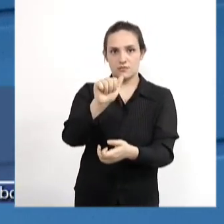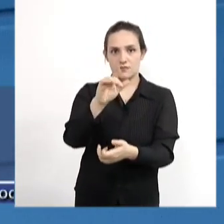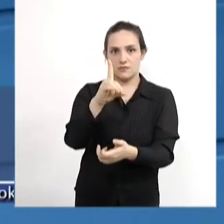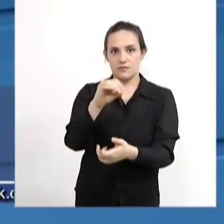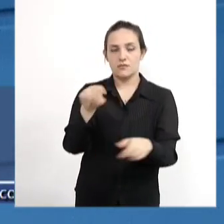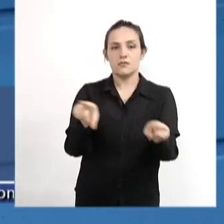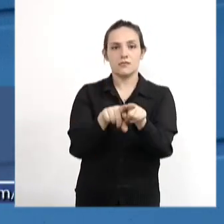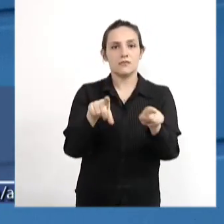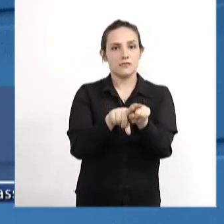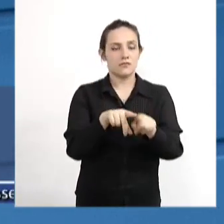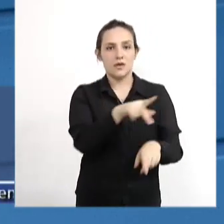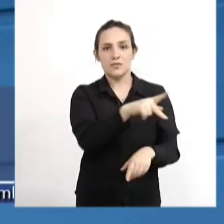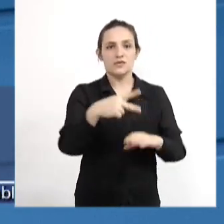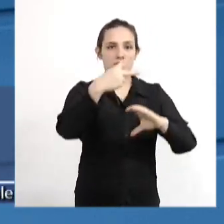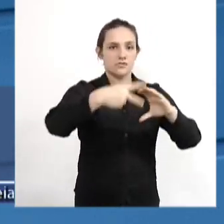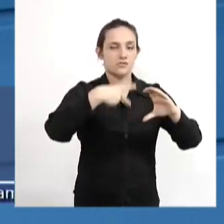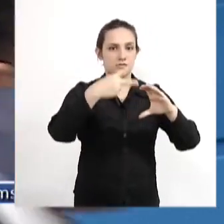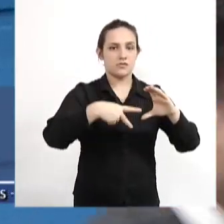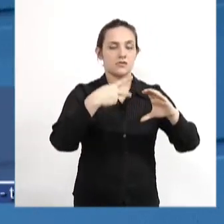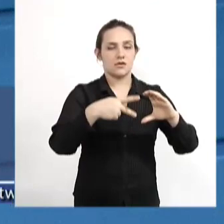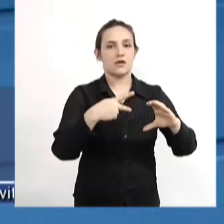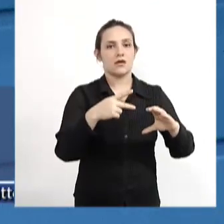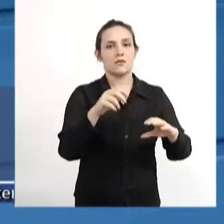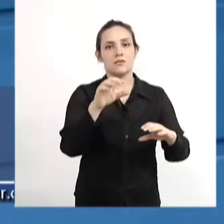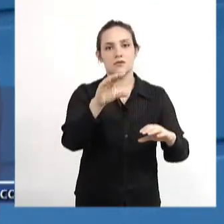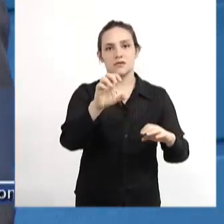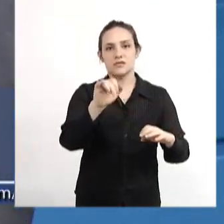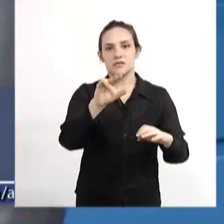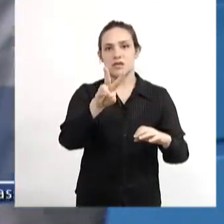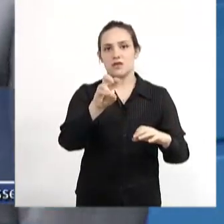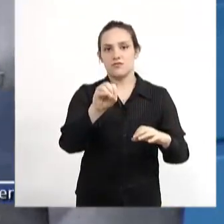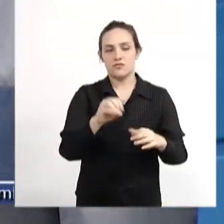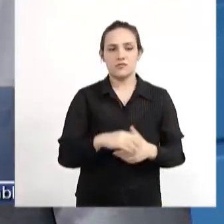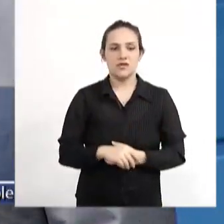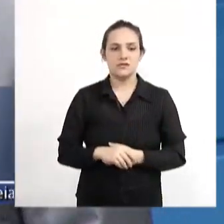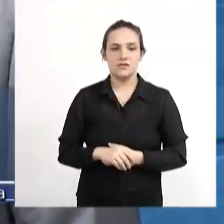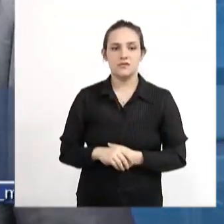da Câmara, Ceilon Cristiano de Moraes. Muito obrigado, senhor presidente.